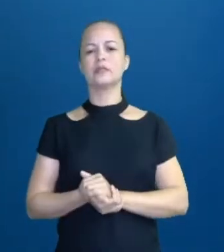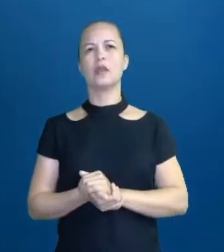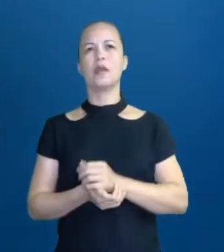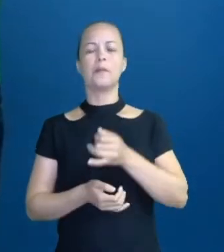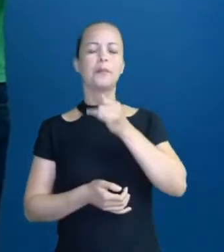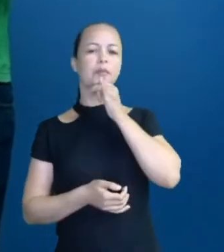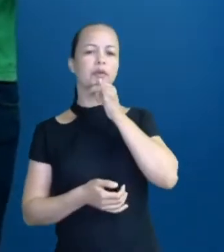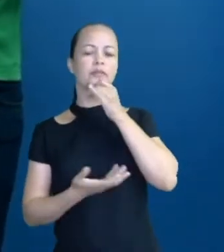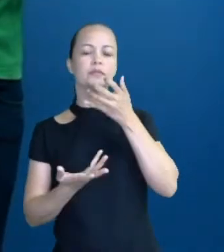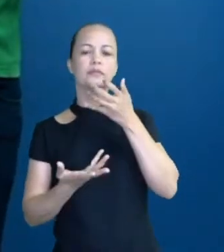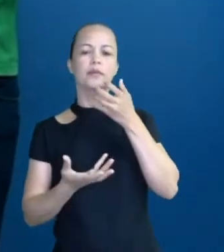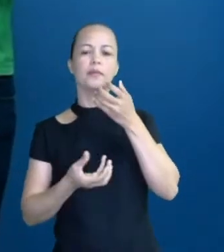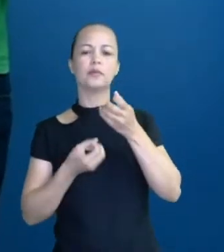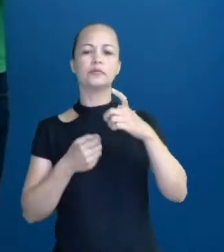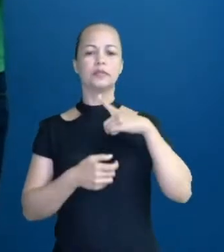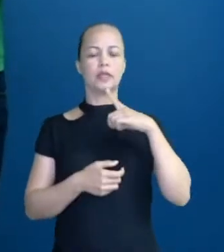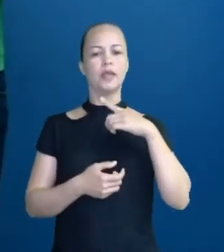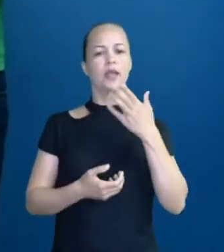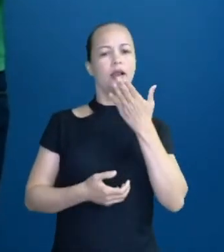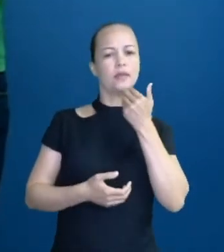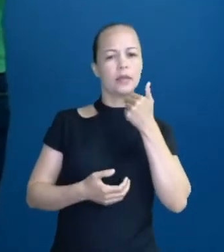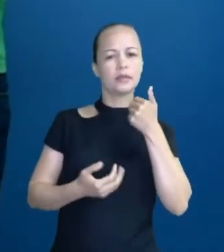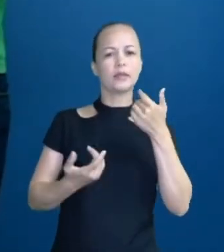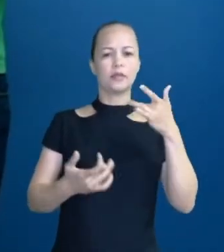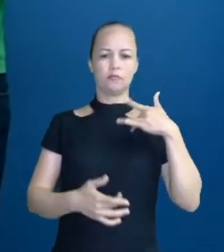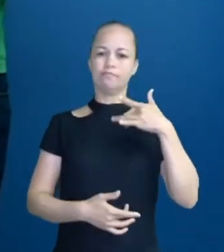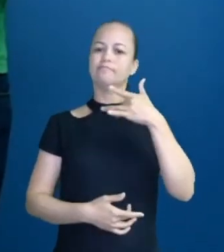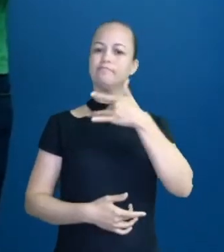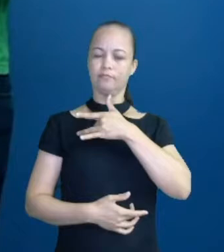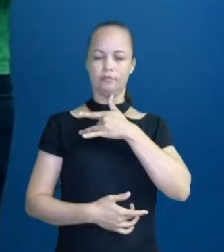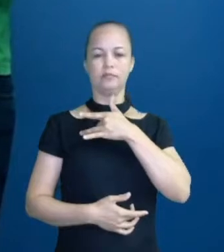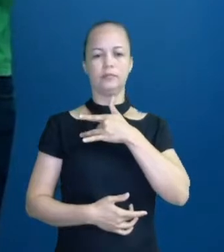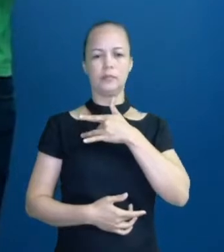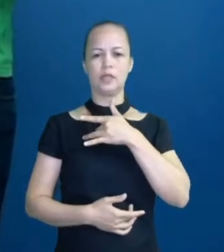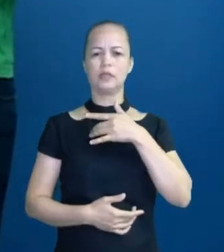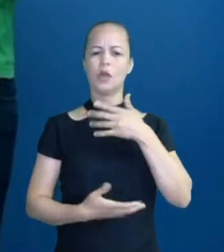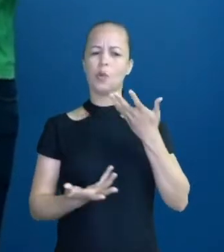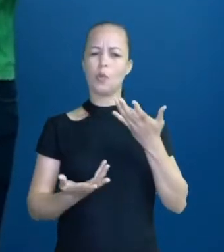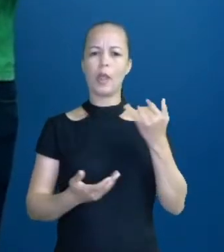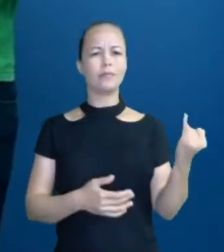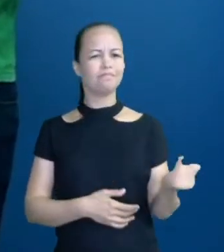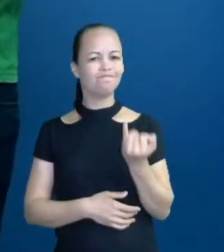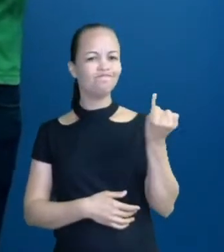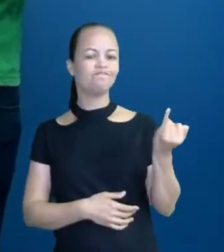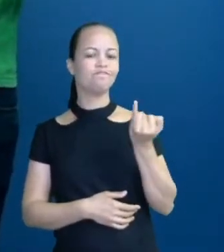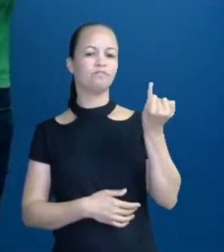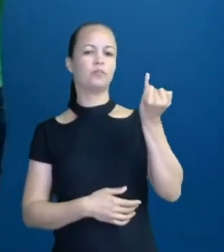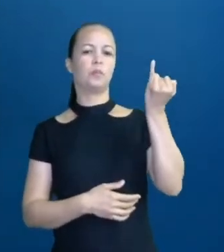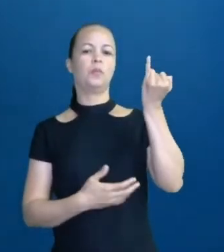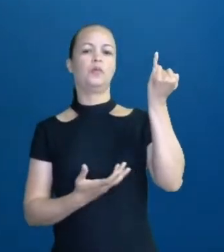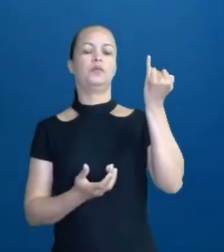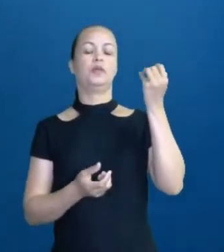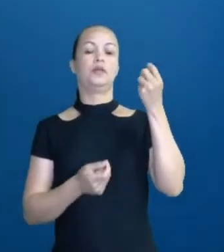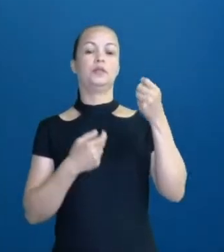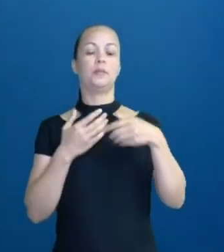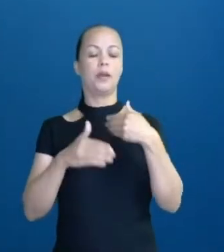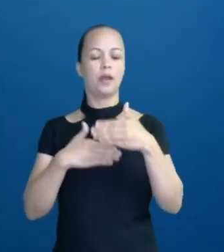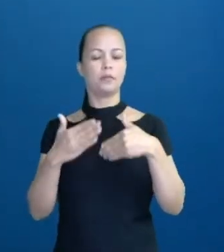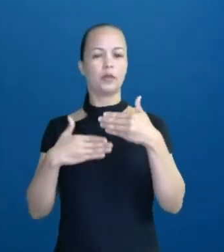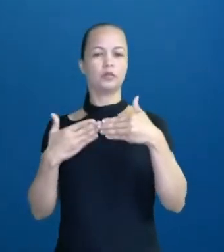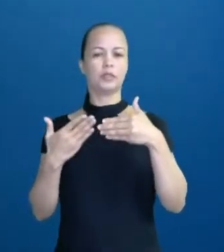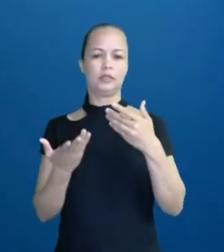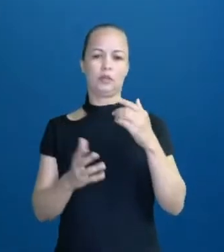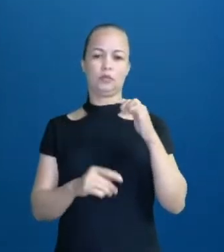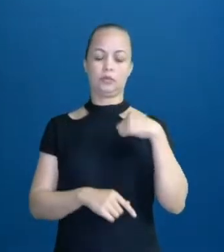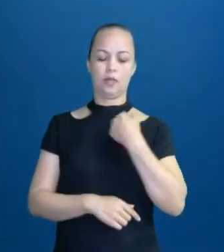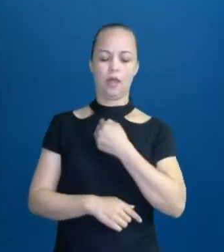uma alimentação saudável, tá certo? A alimentação saudável é fundamental nesse processo de manutenção